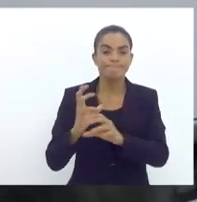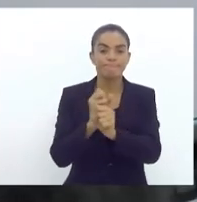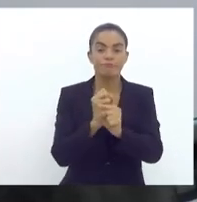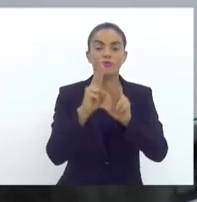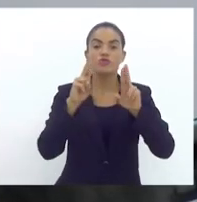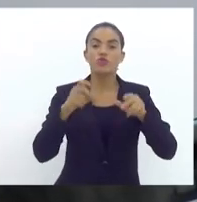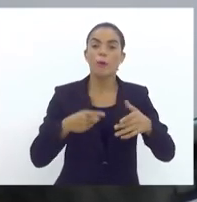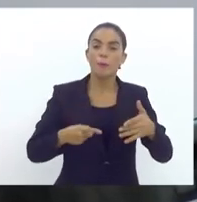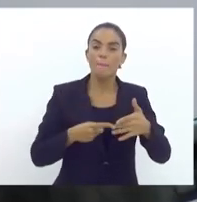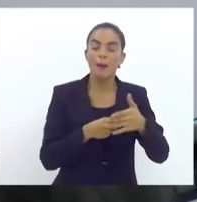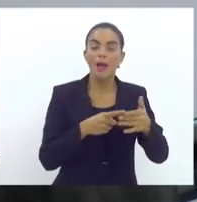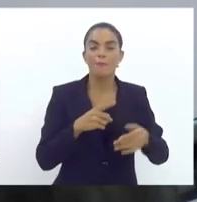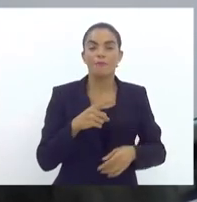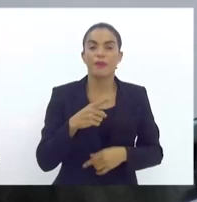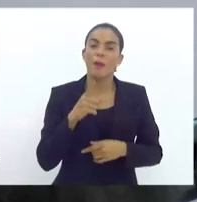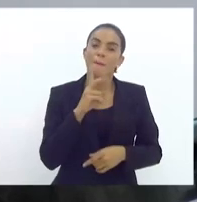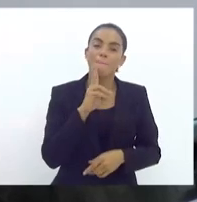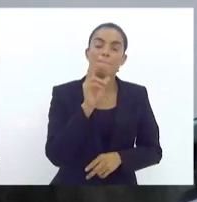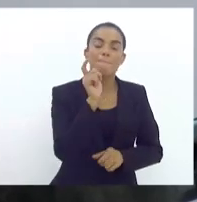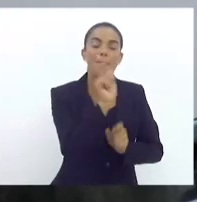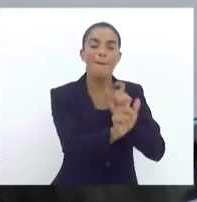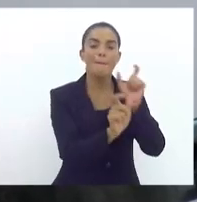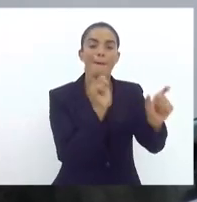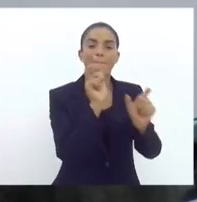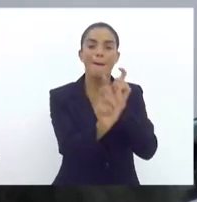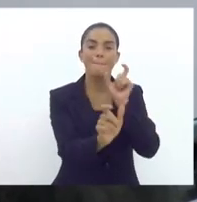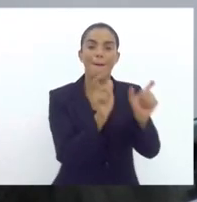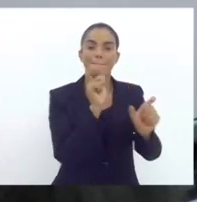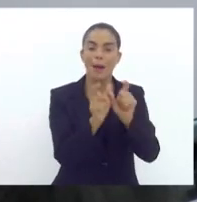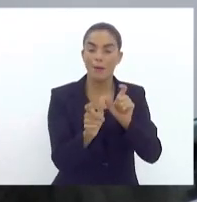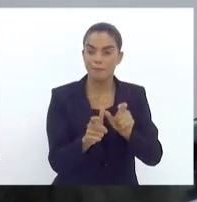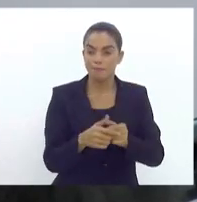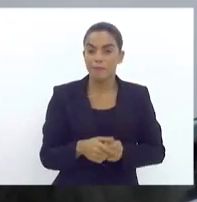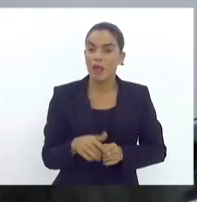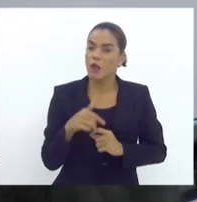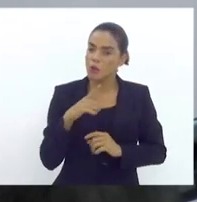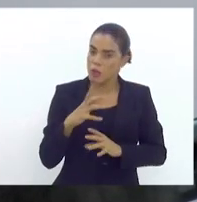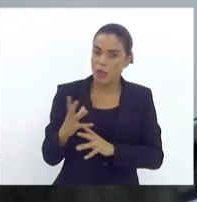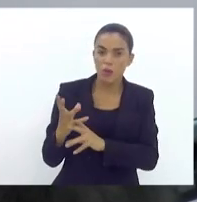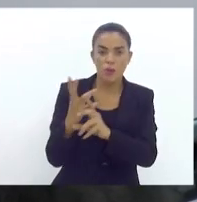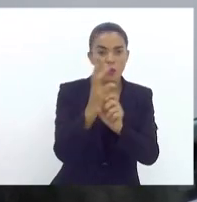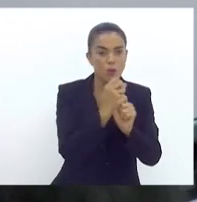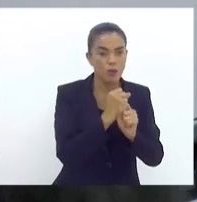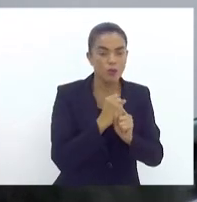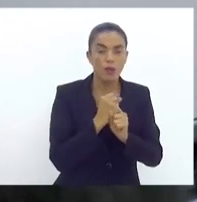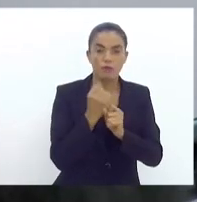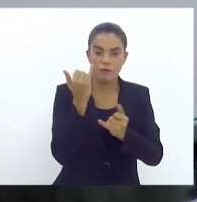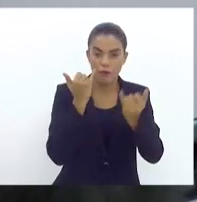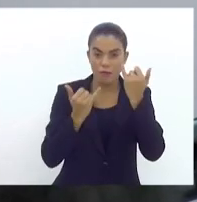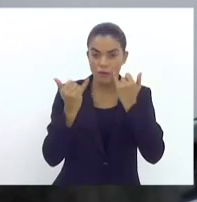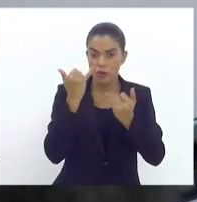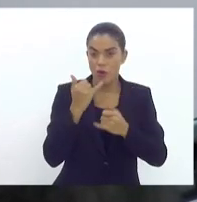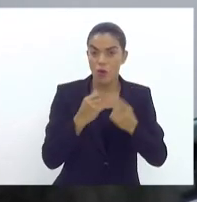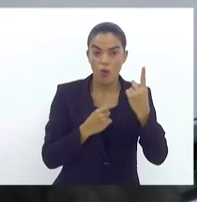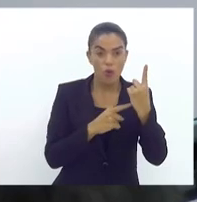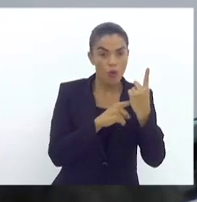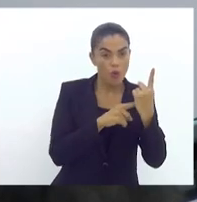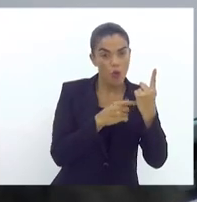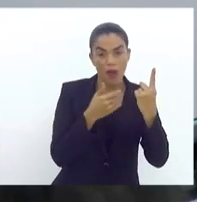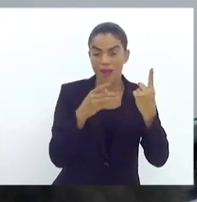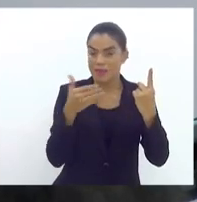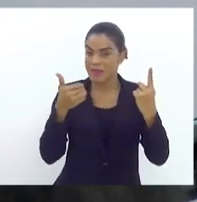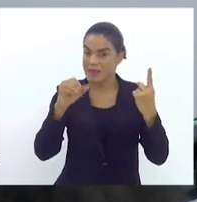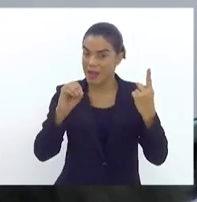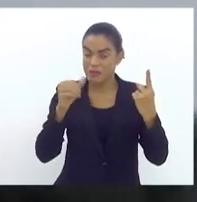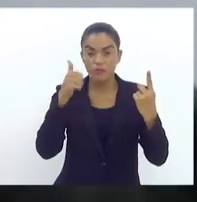caluniosa mas me parece que quando eu bem tenho um dado aqui trazido pelo senhor de que uma em cada 10